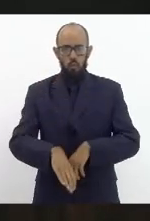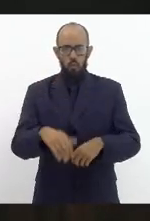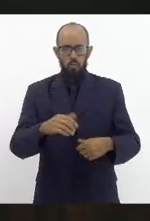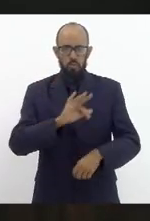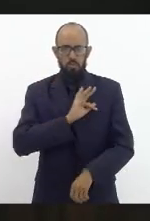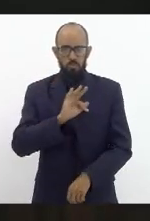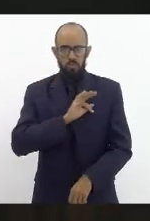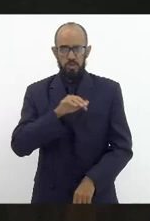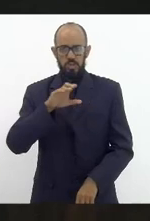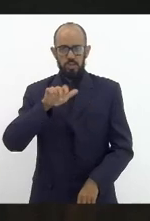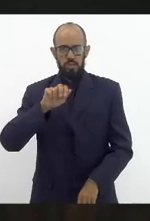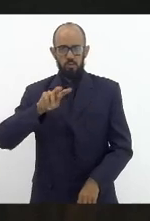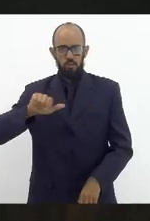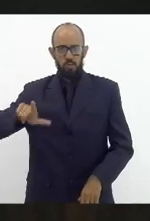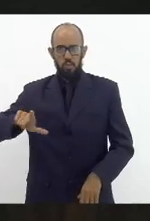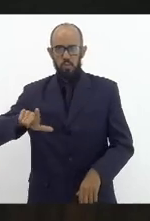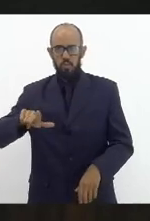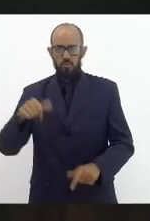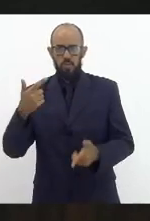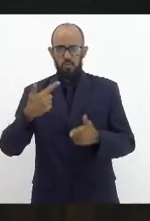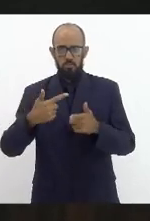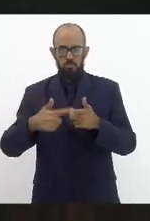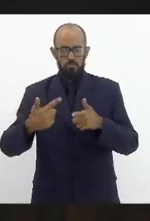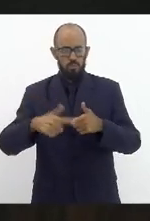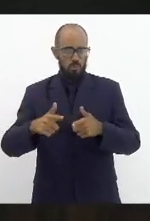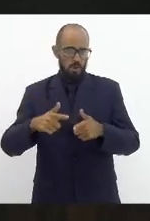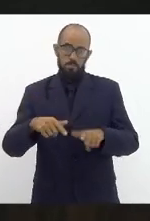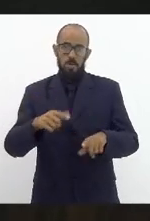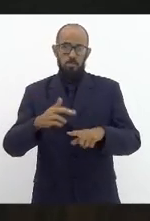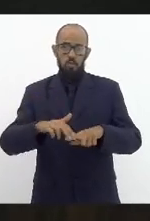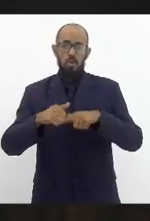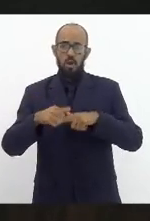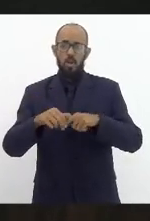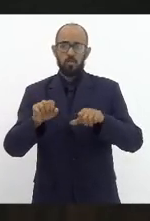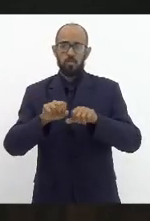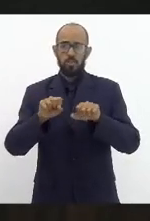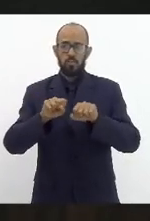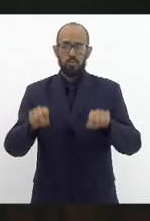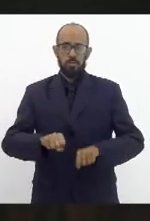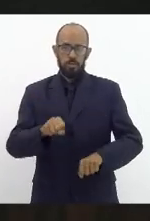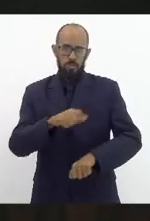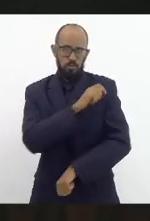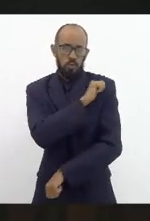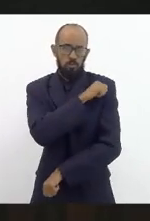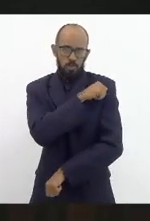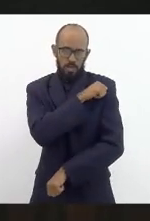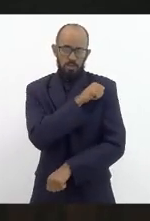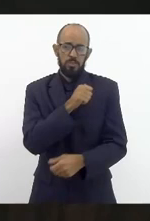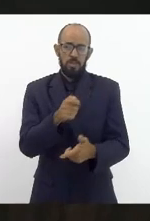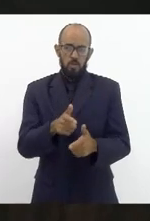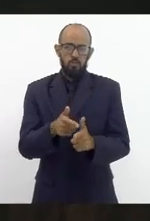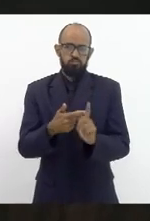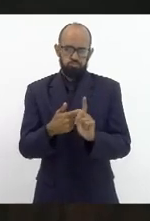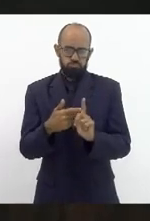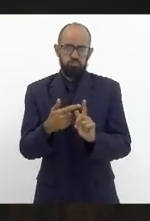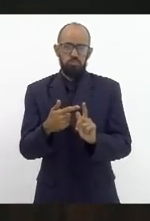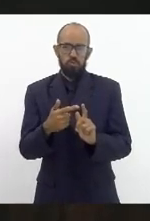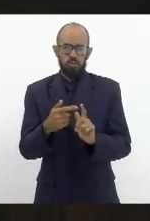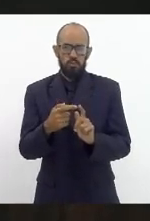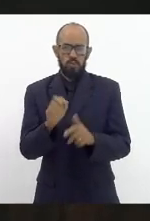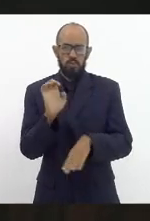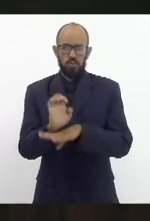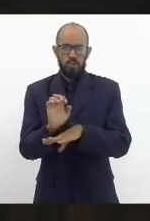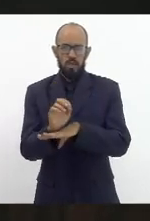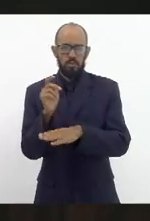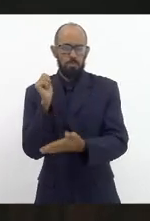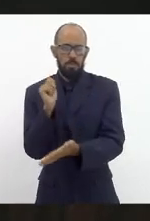muito difícil, né, que foi a época do regime de recuperação fiscal, em que o Estado está pagando por tudo